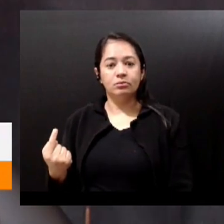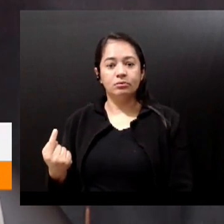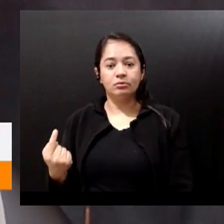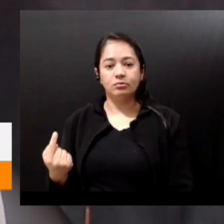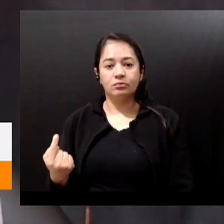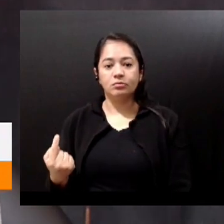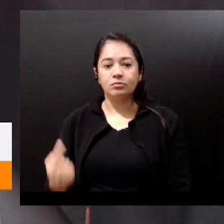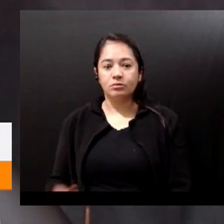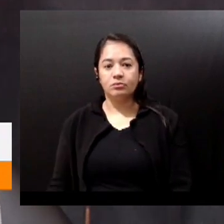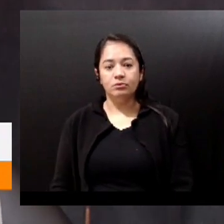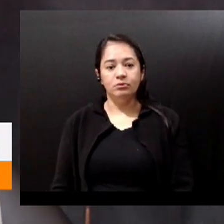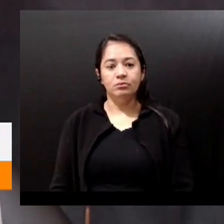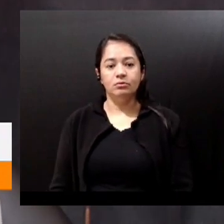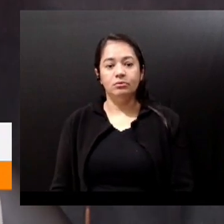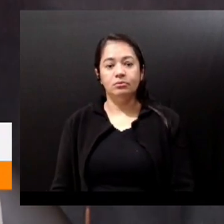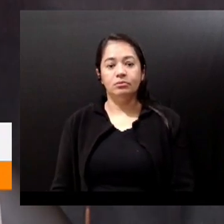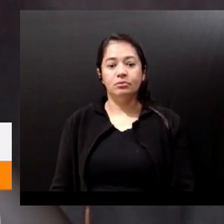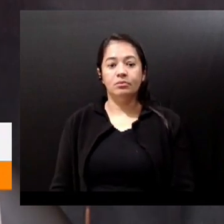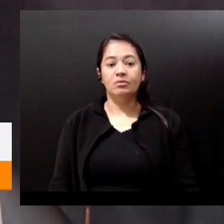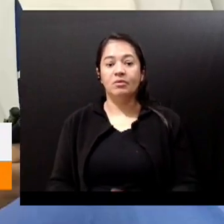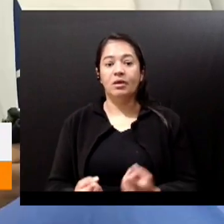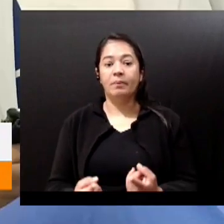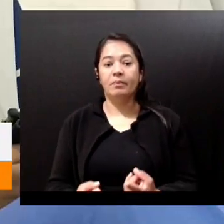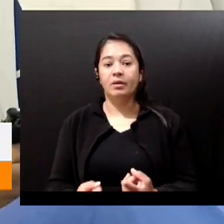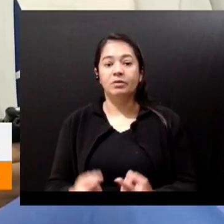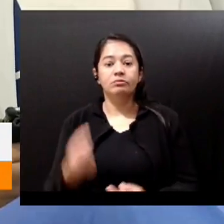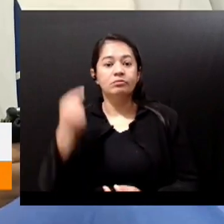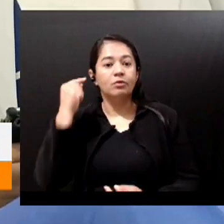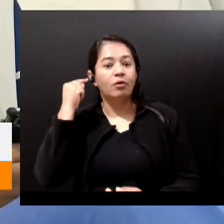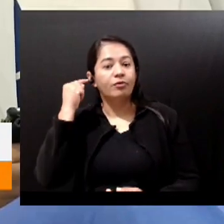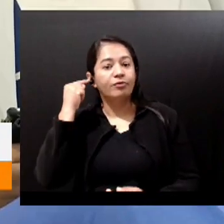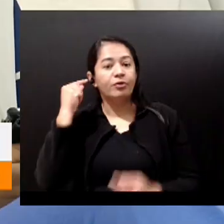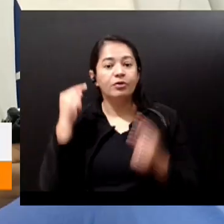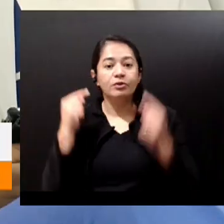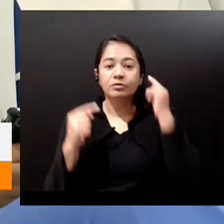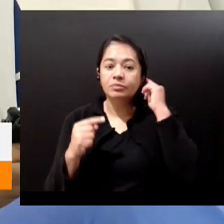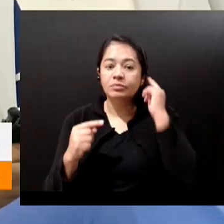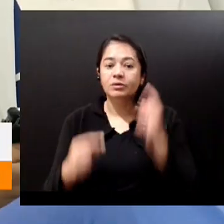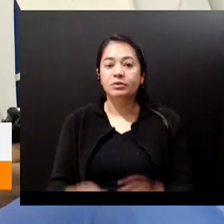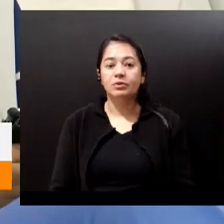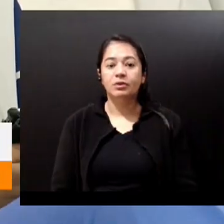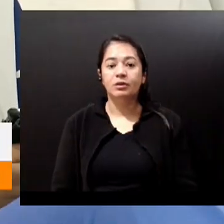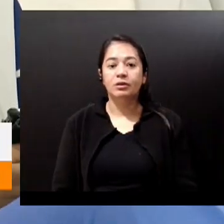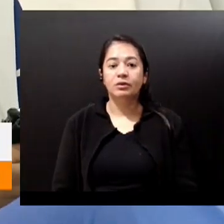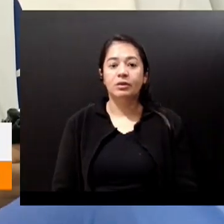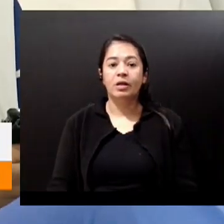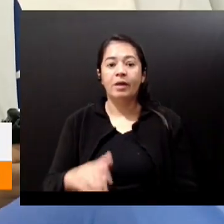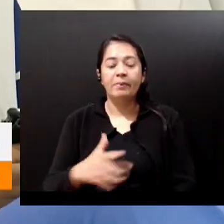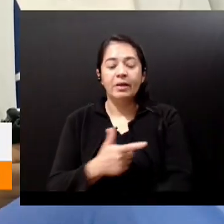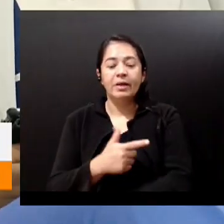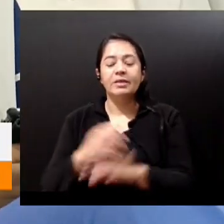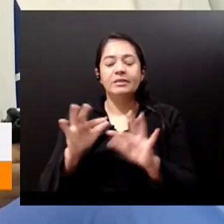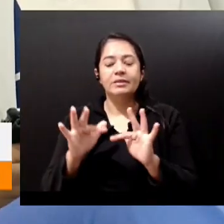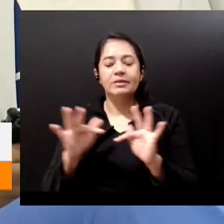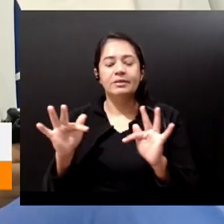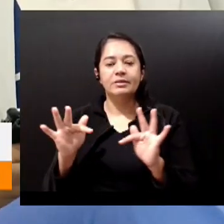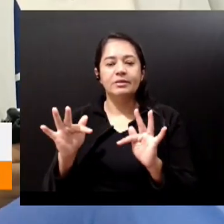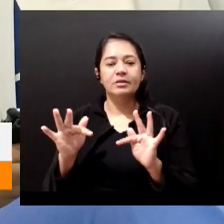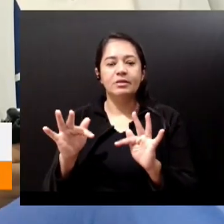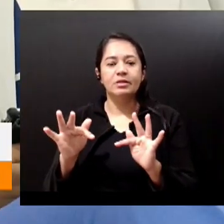ali. Já os fones menores, né, eles, além de serem mais discretos, eu acho que é ali para aquela pessoa que não quer muito,